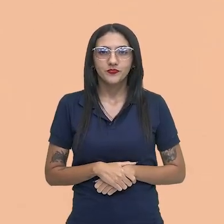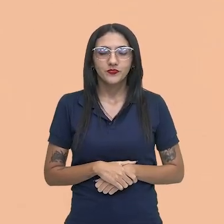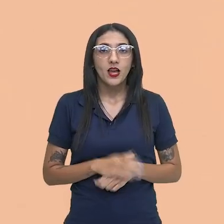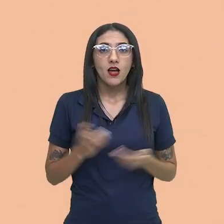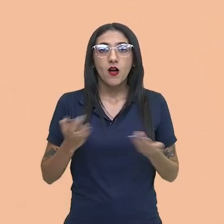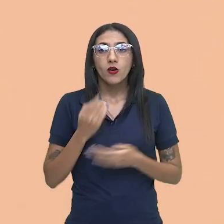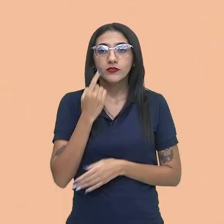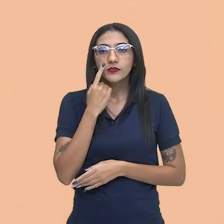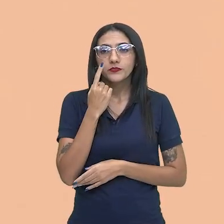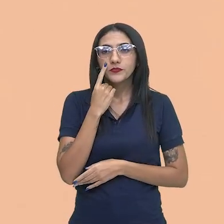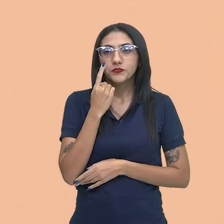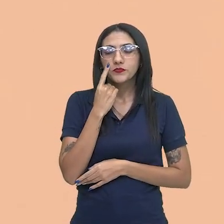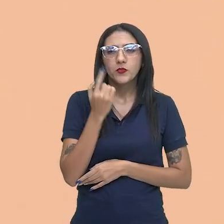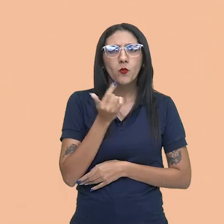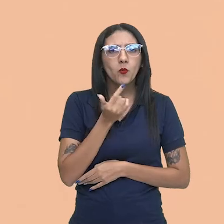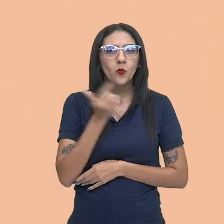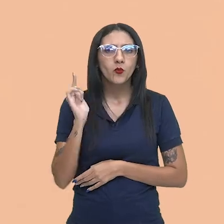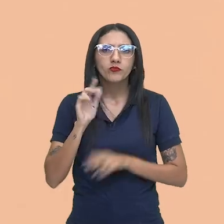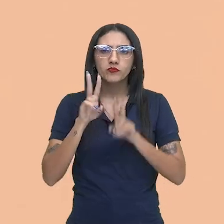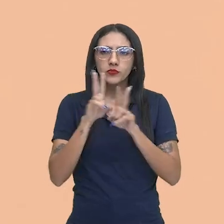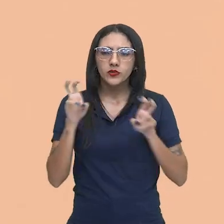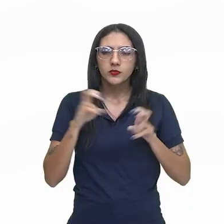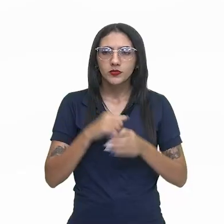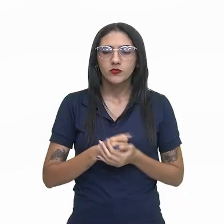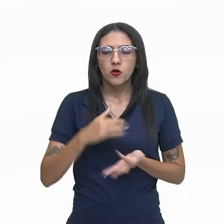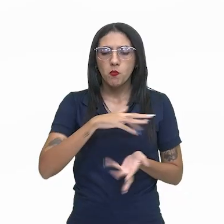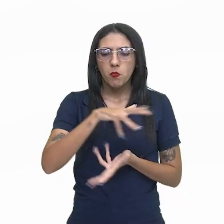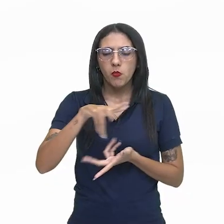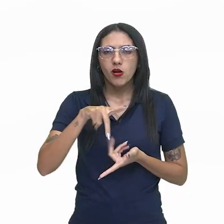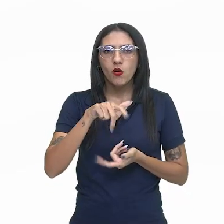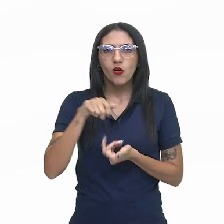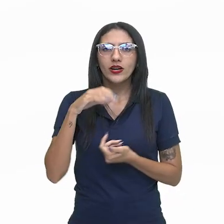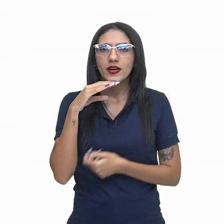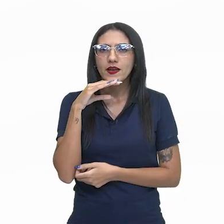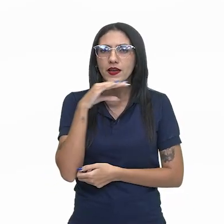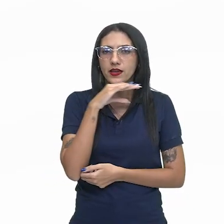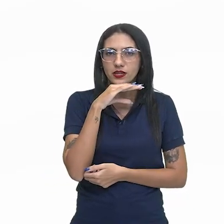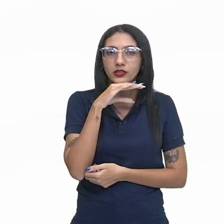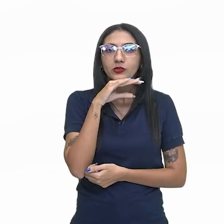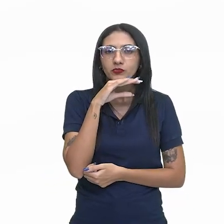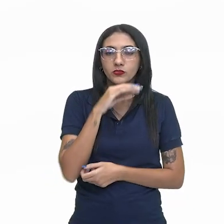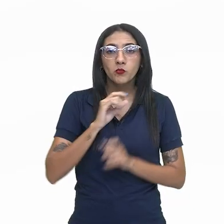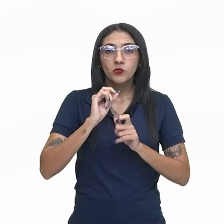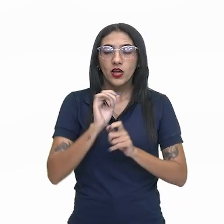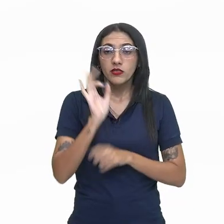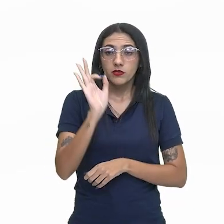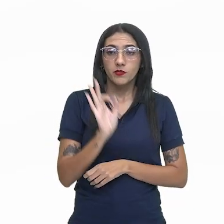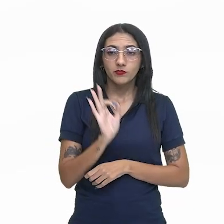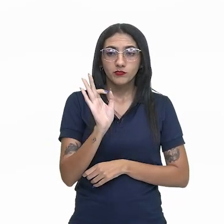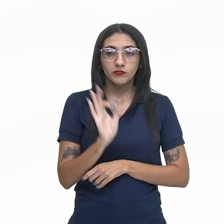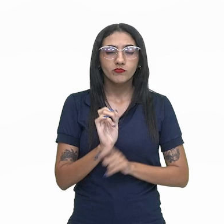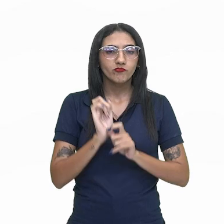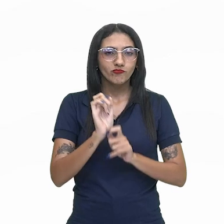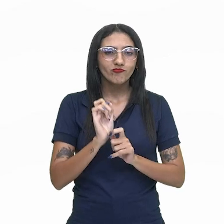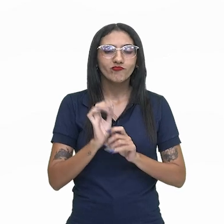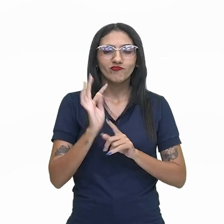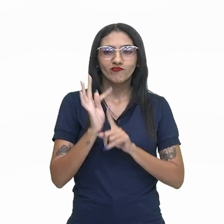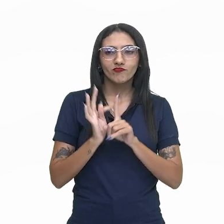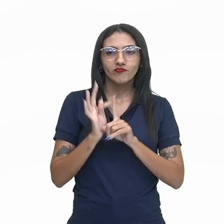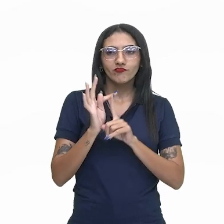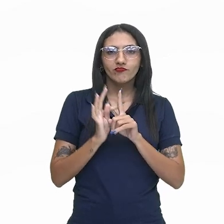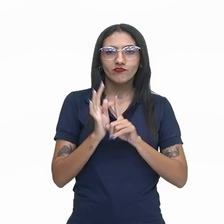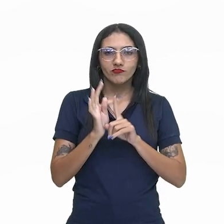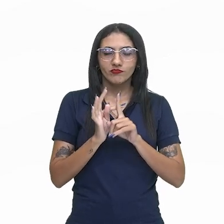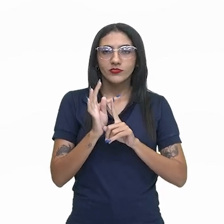aquecimento global, né? Nós temos aí o aumento da temperatura do nosso planeta, né? Então, nós temos uma